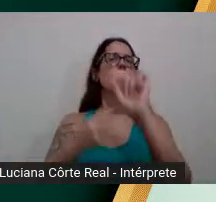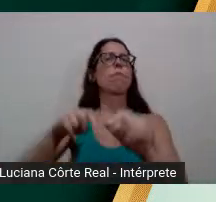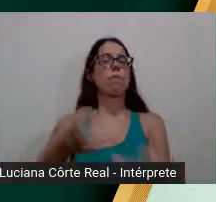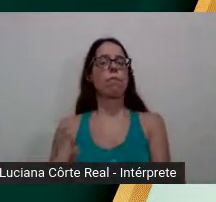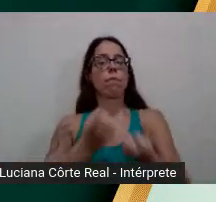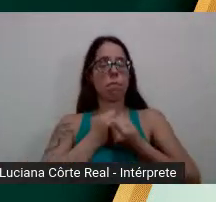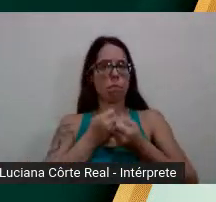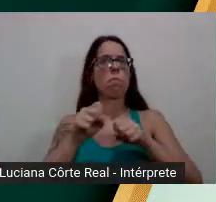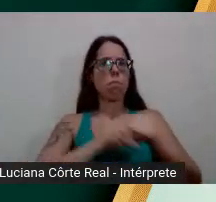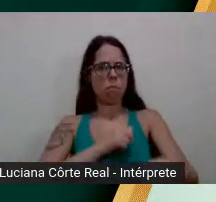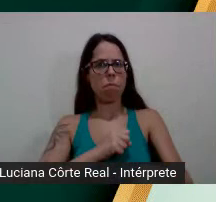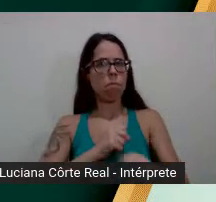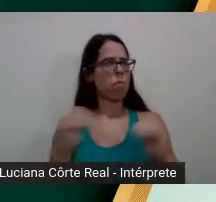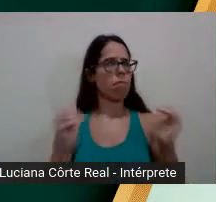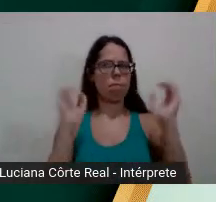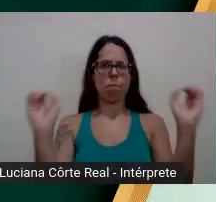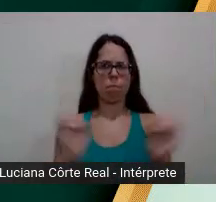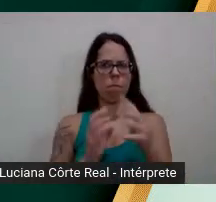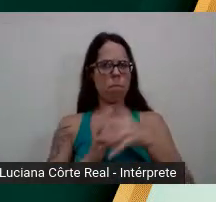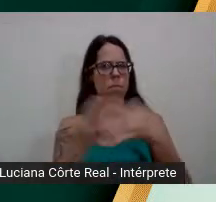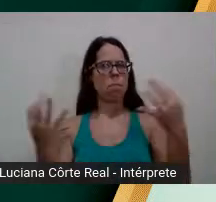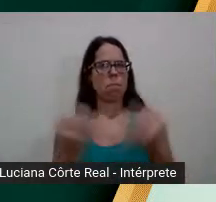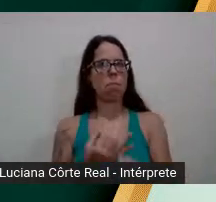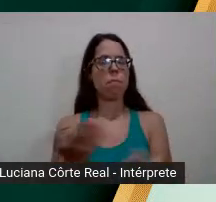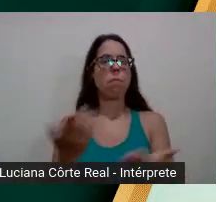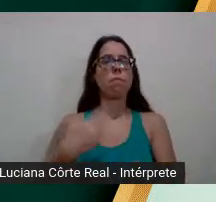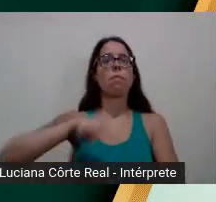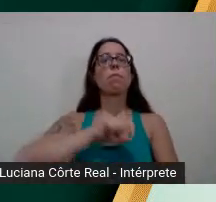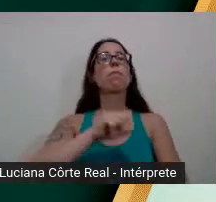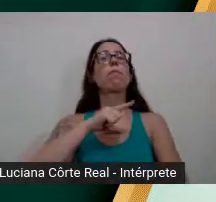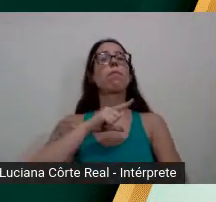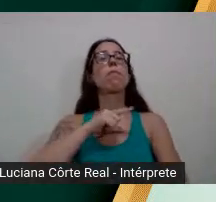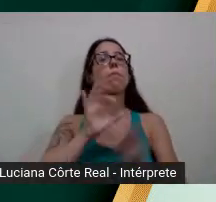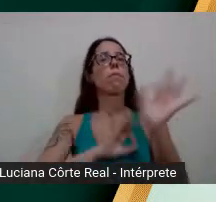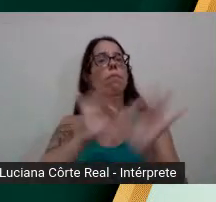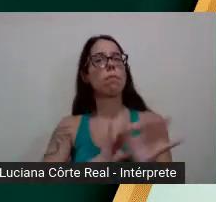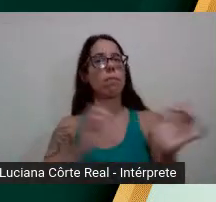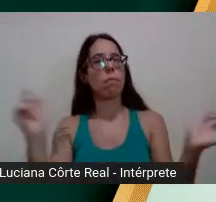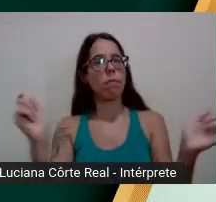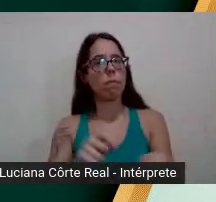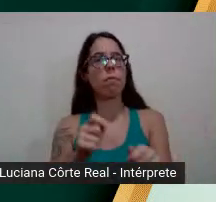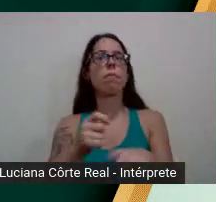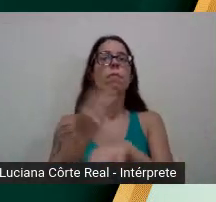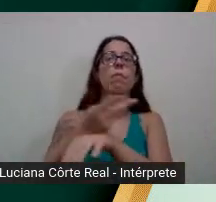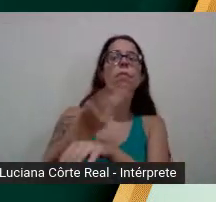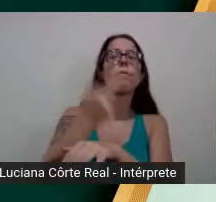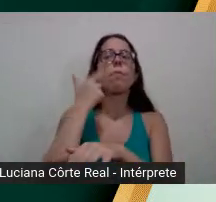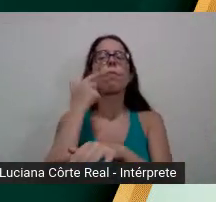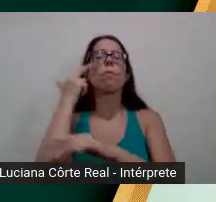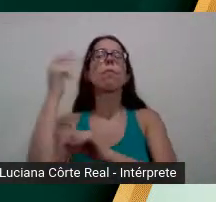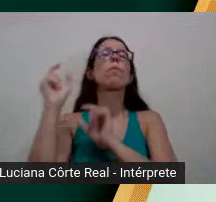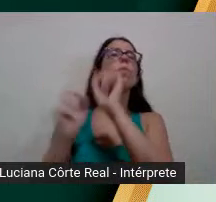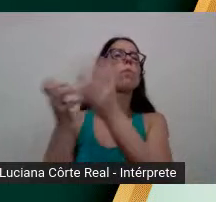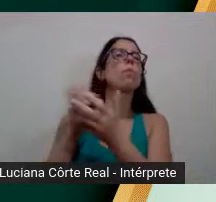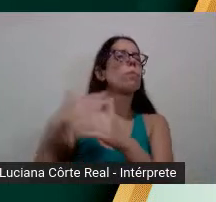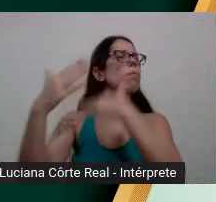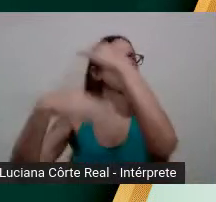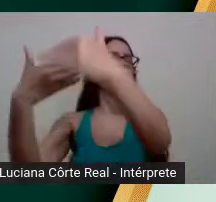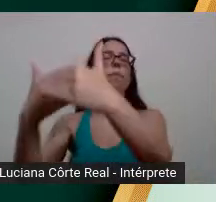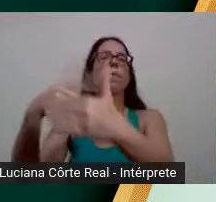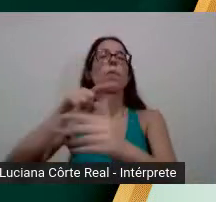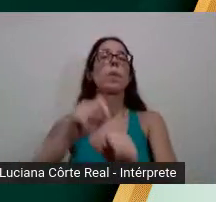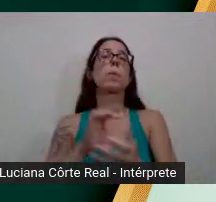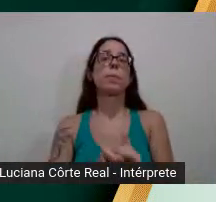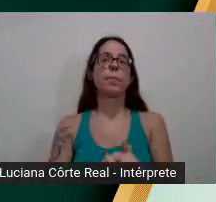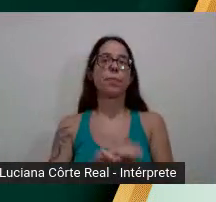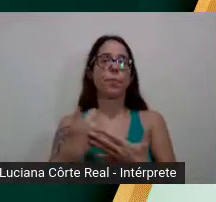excelência e estão preparados para alçarem seus voos na busca dos seus sonhos. Honrem a formação que receberam